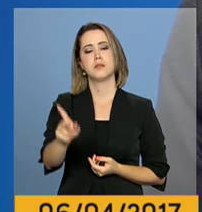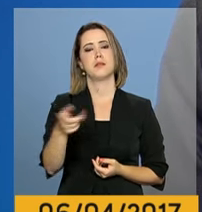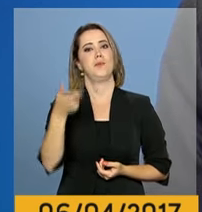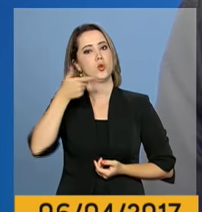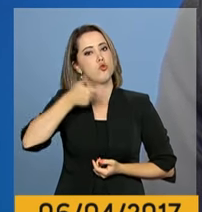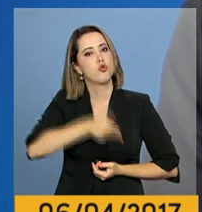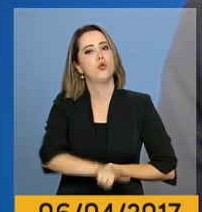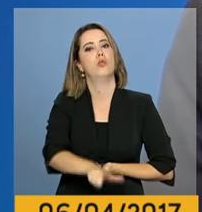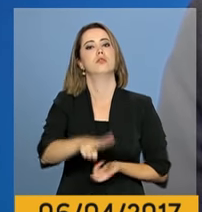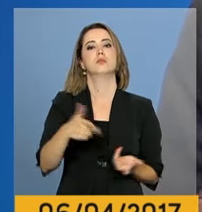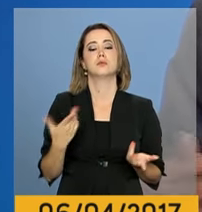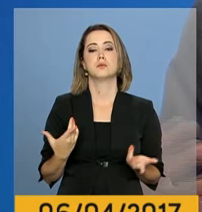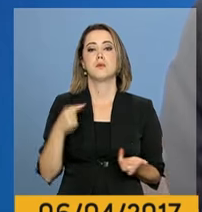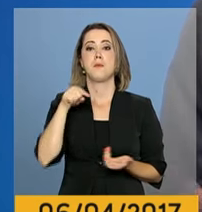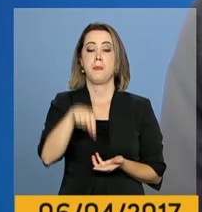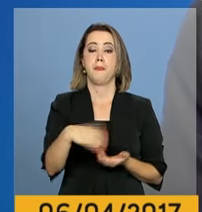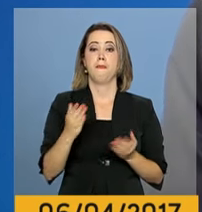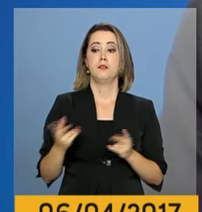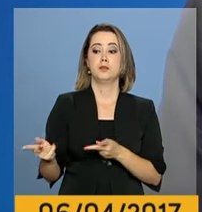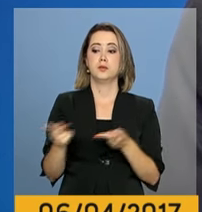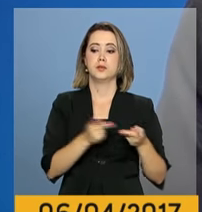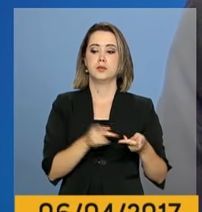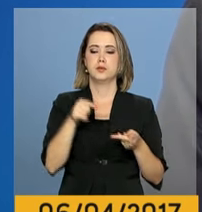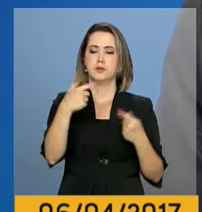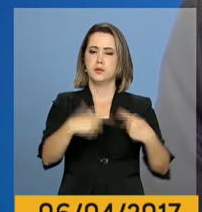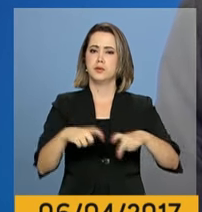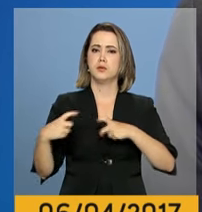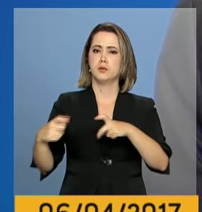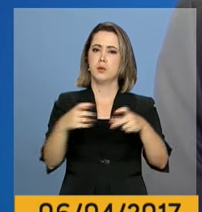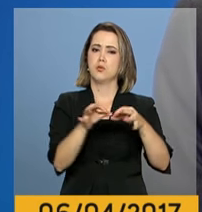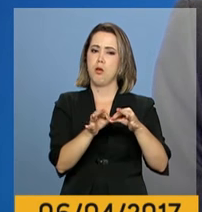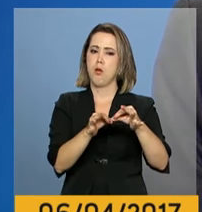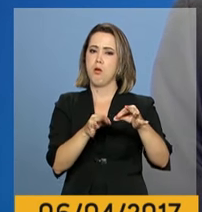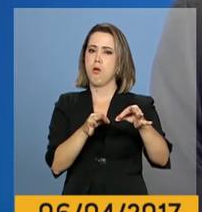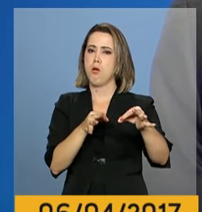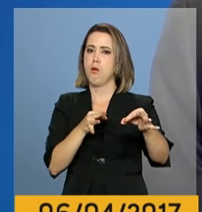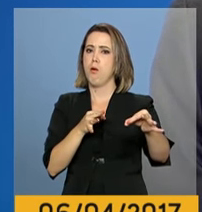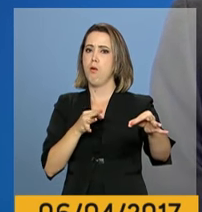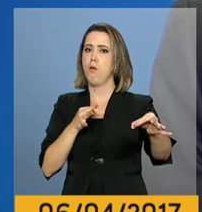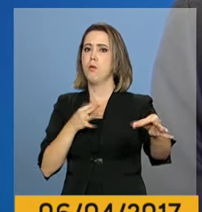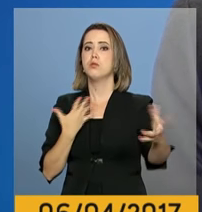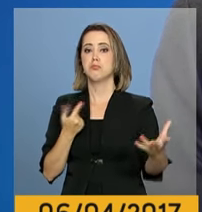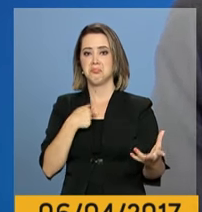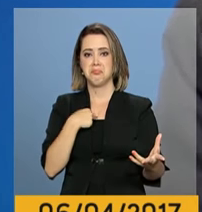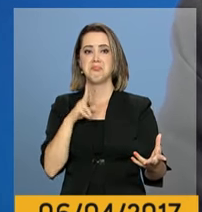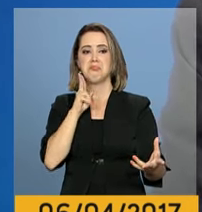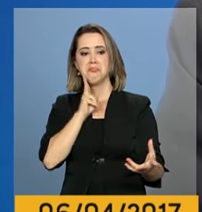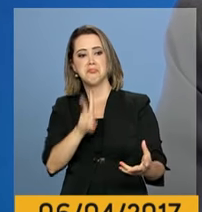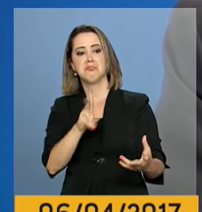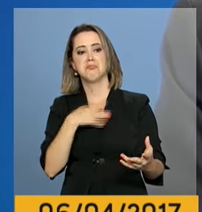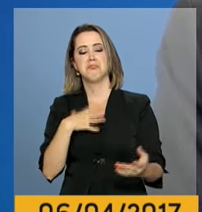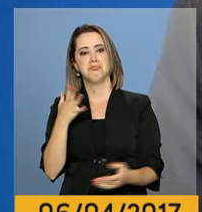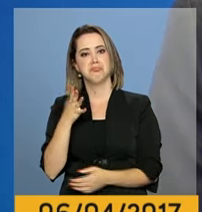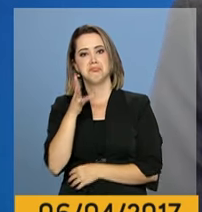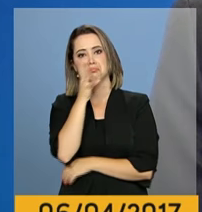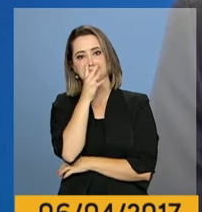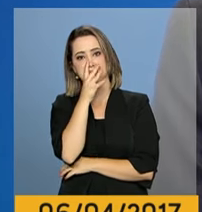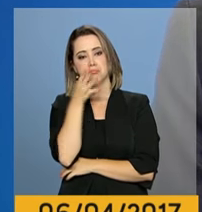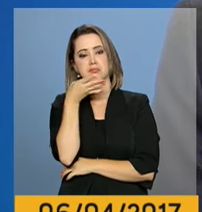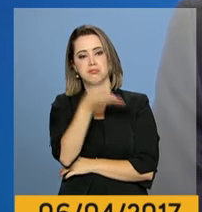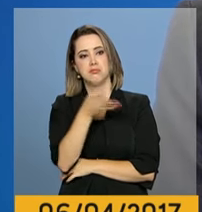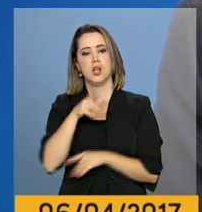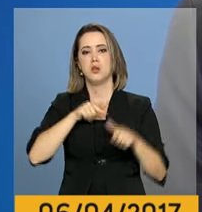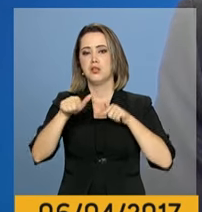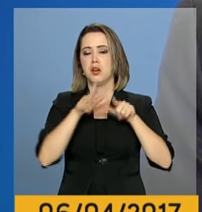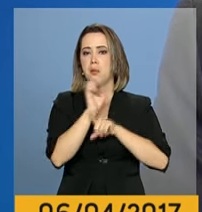repetir que nessas visitas aos locais mais remotos do Brasil, sempre me impressionei com o